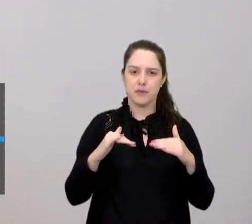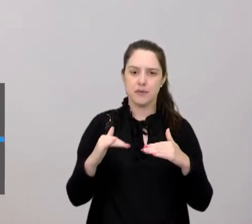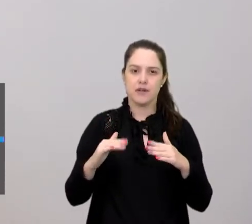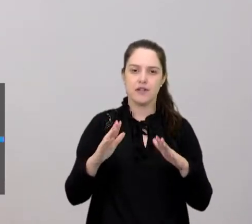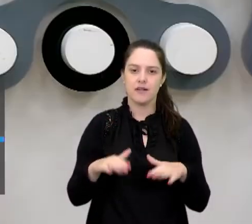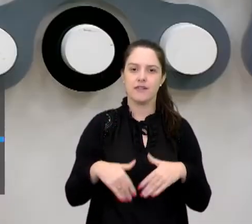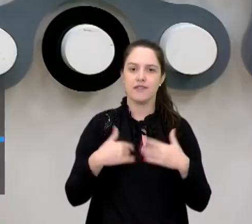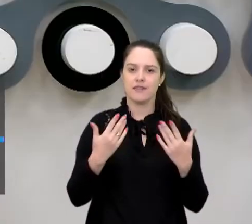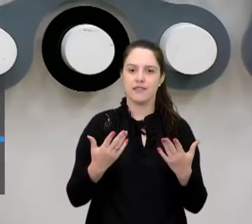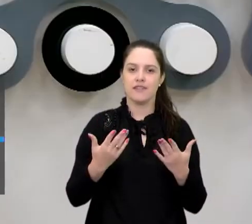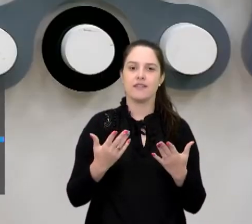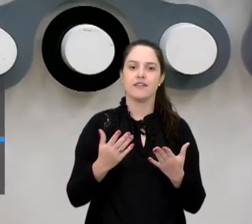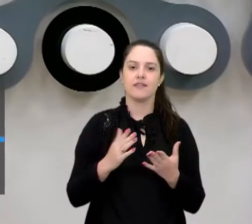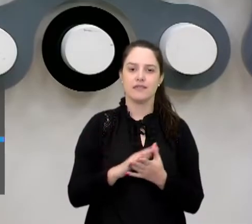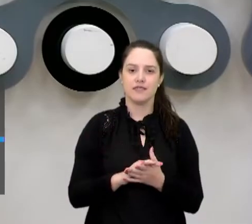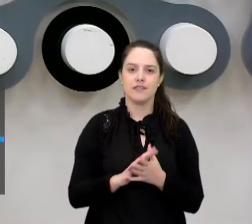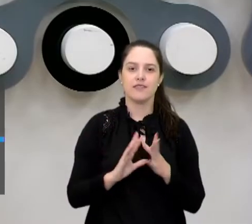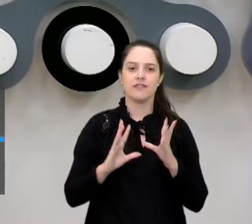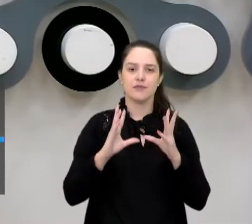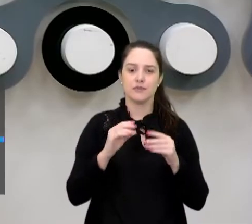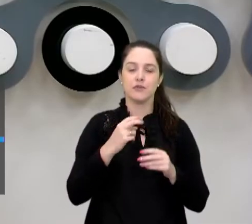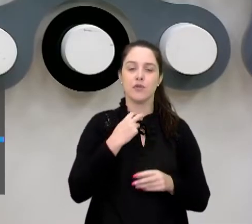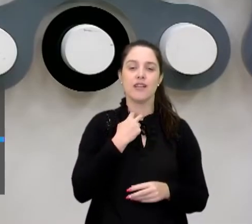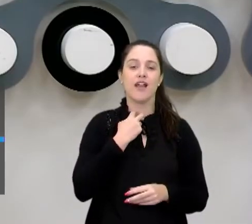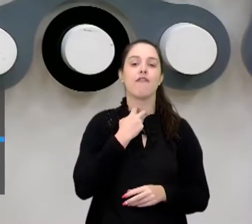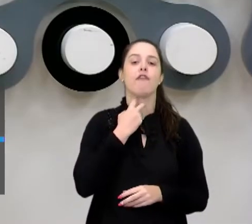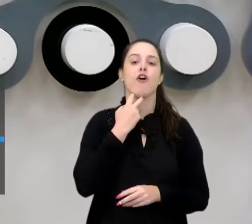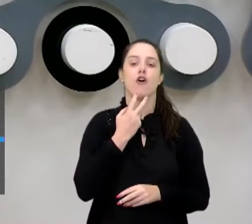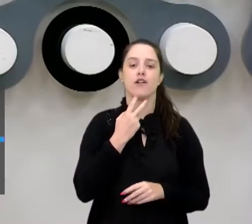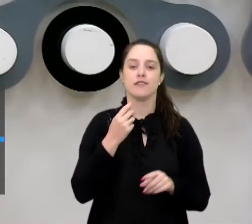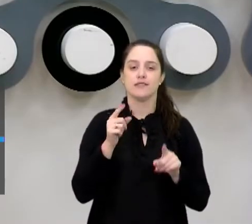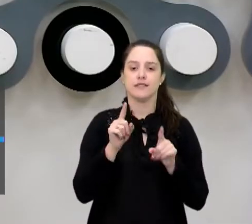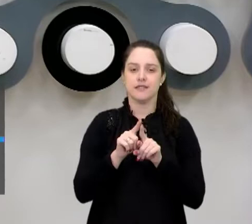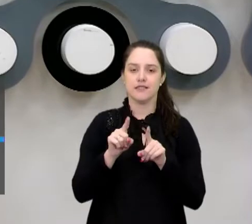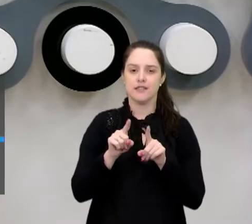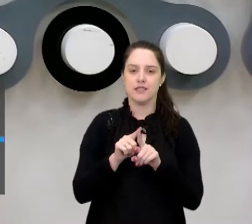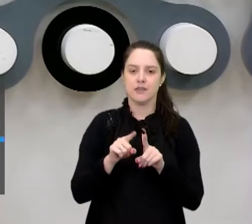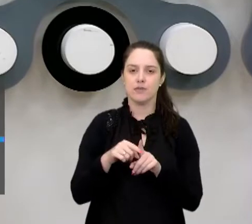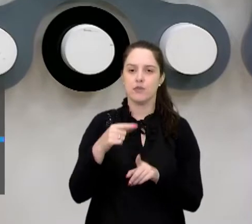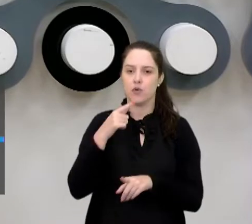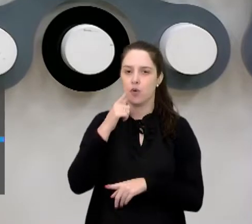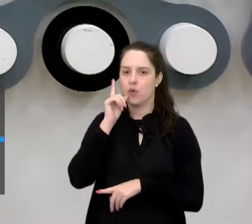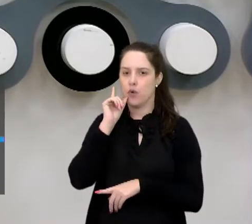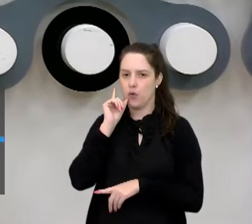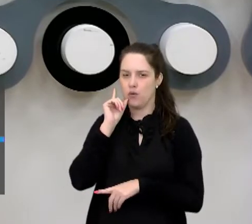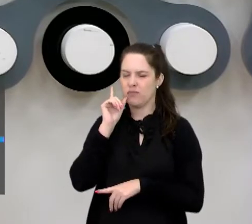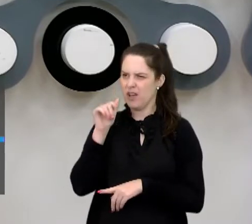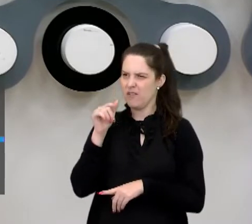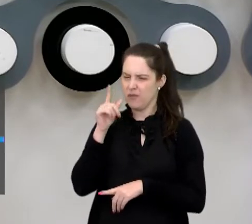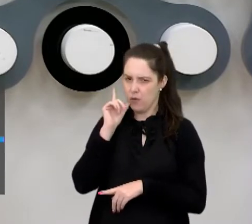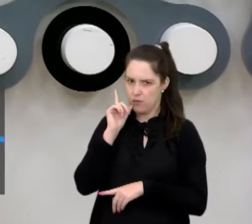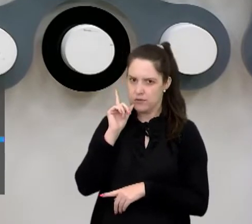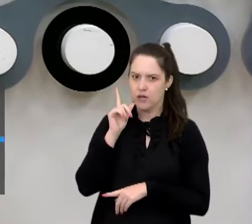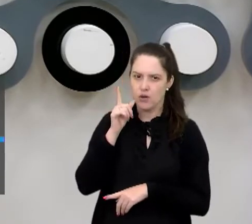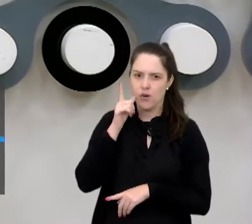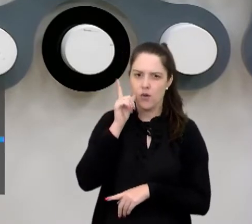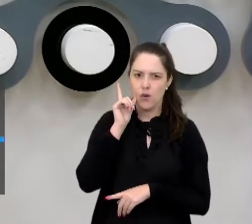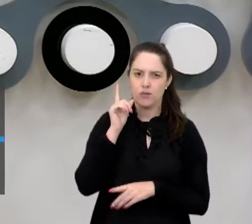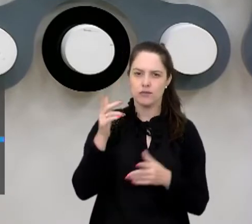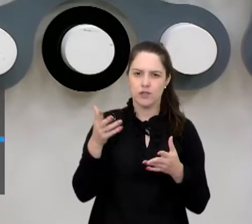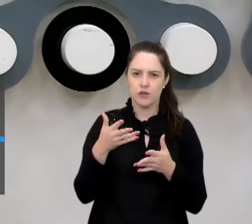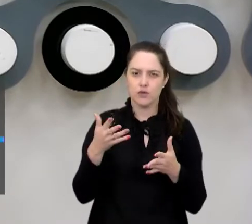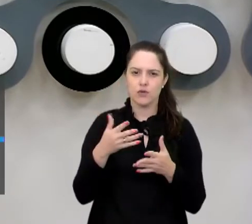eu frase amo. e o tom da voz, né, tudo já pronto. E ontem, eu tava falando, foi ontem na gravação, é que ontem e hoje, pra